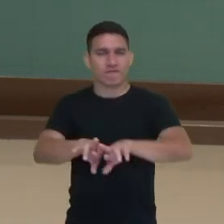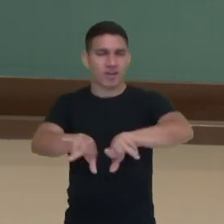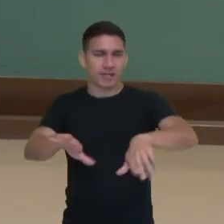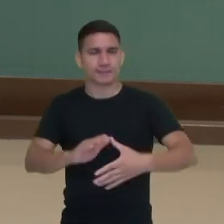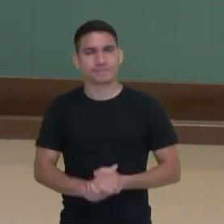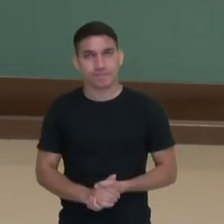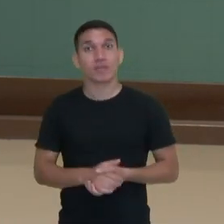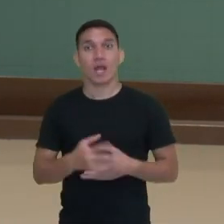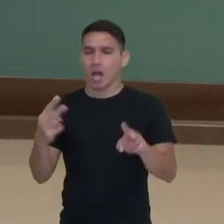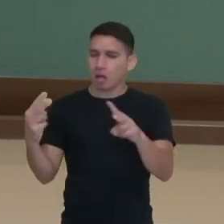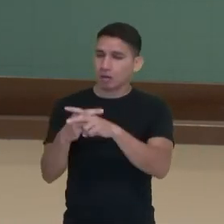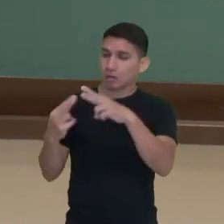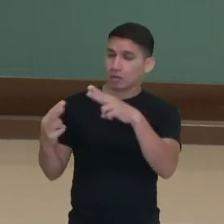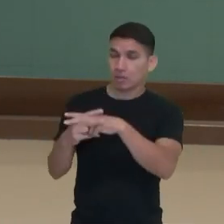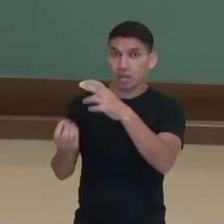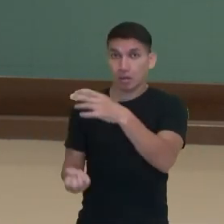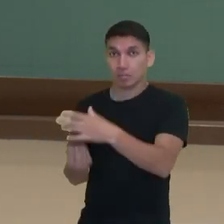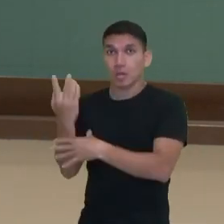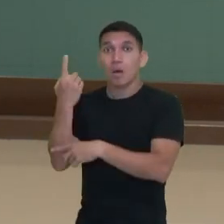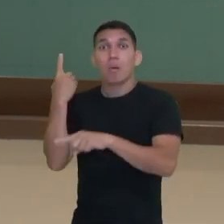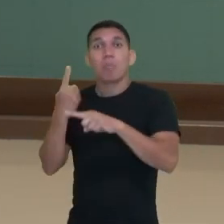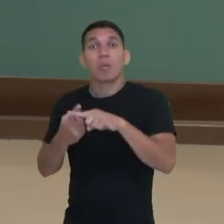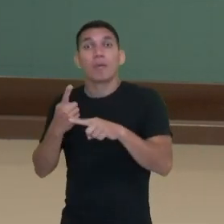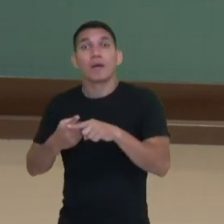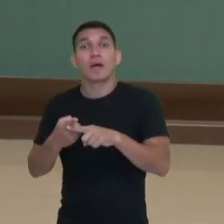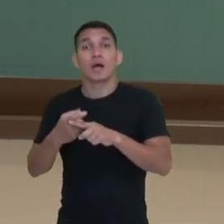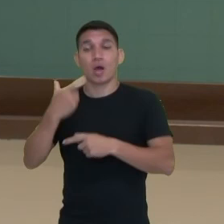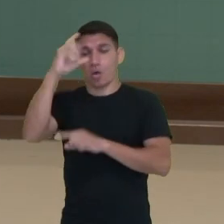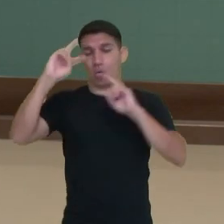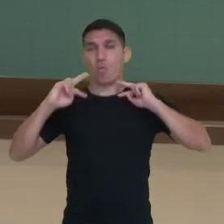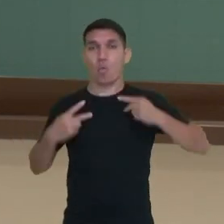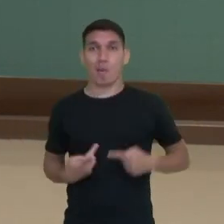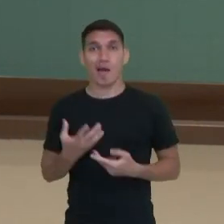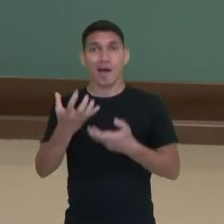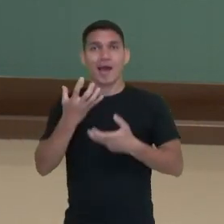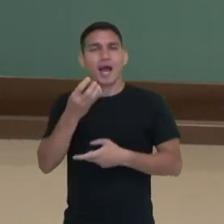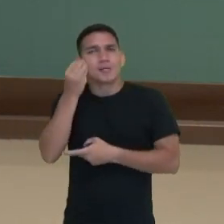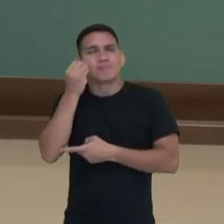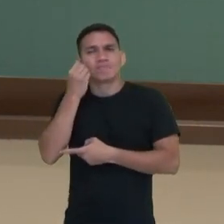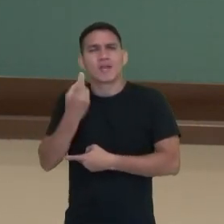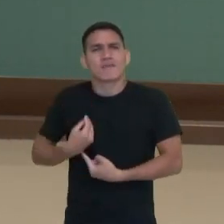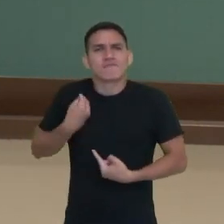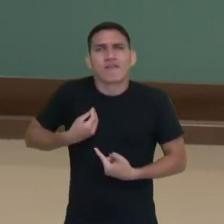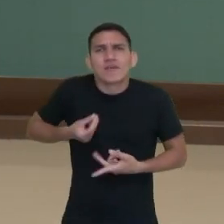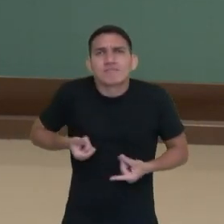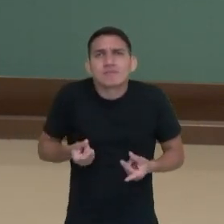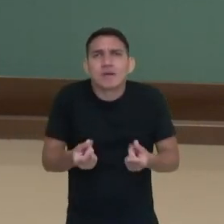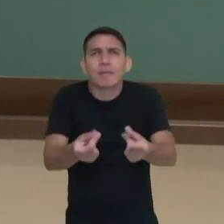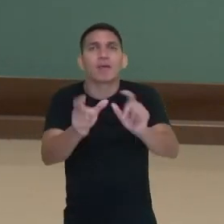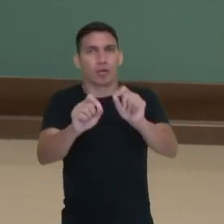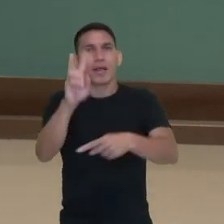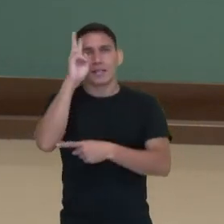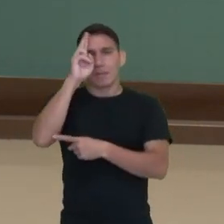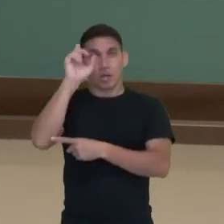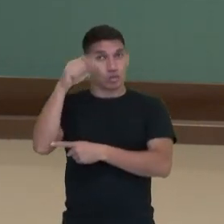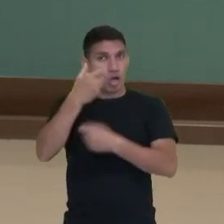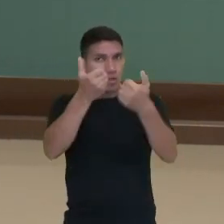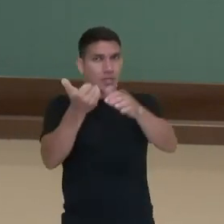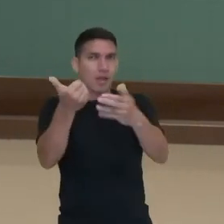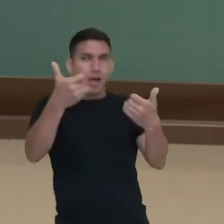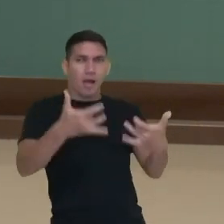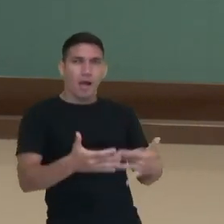As lutas foram originadas na busca dos homens por recursos para sobrevivência. Lembra que a gente falou lá